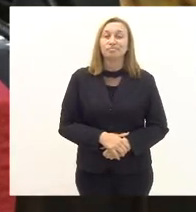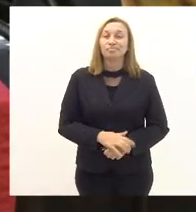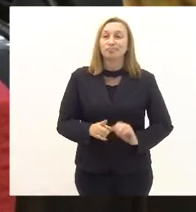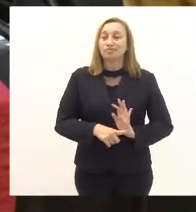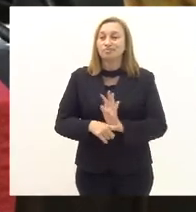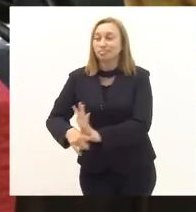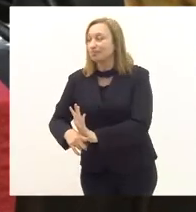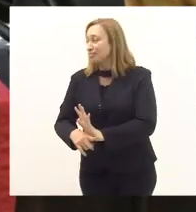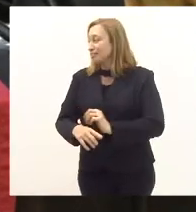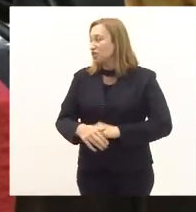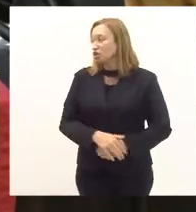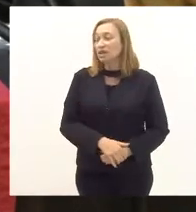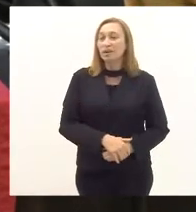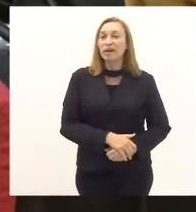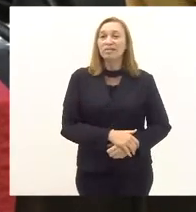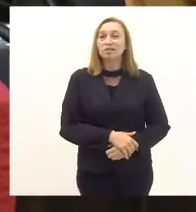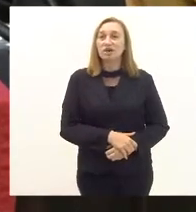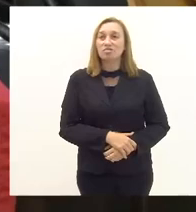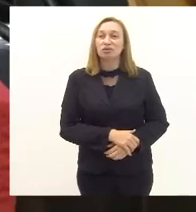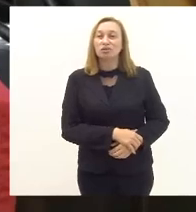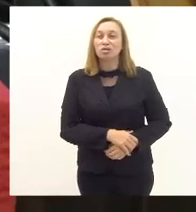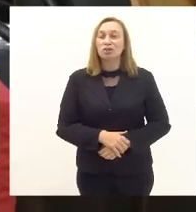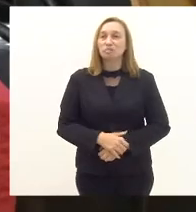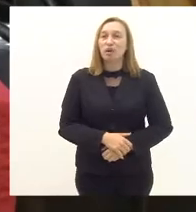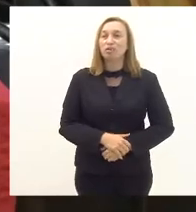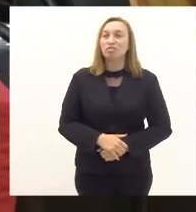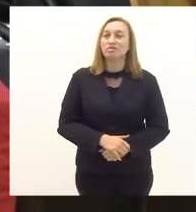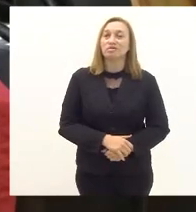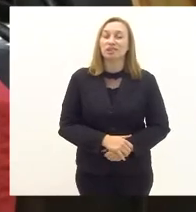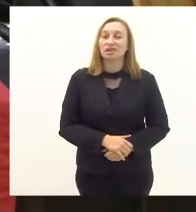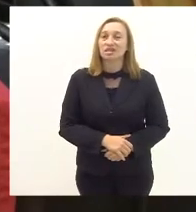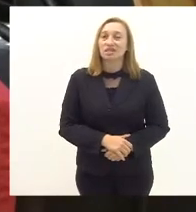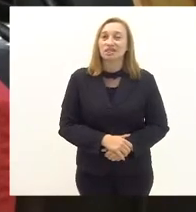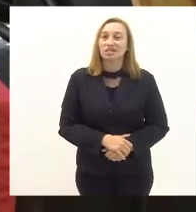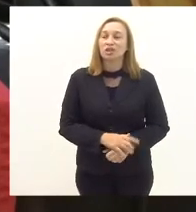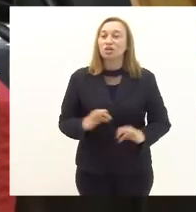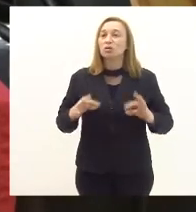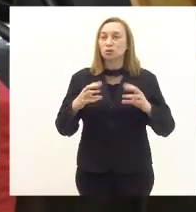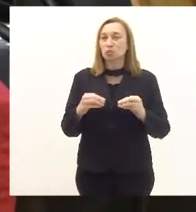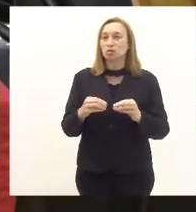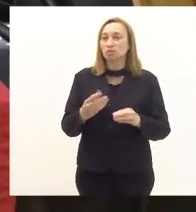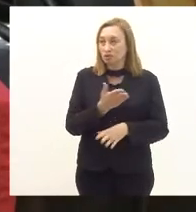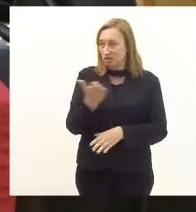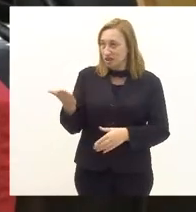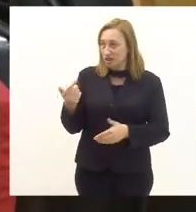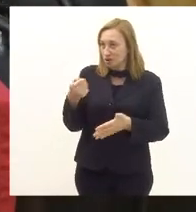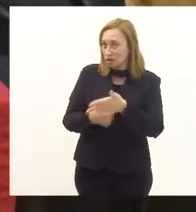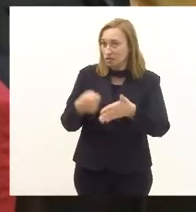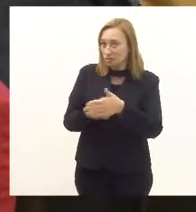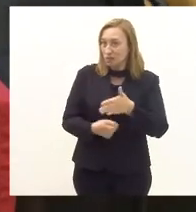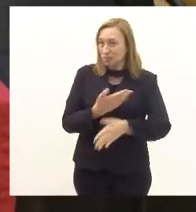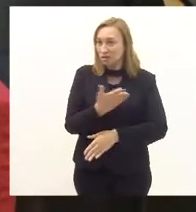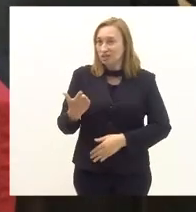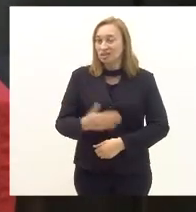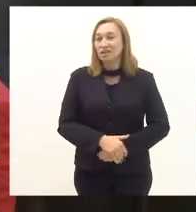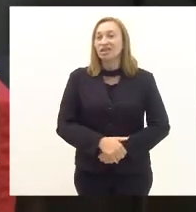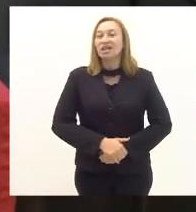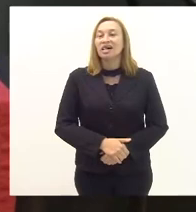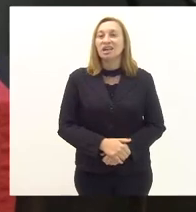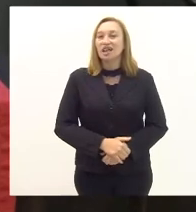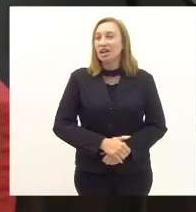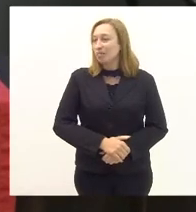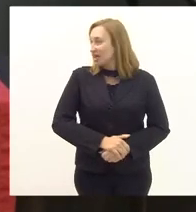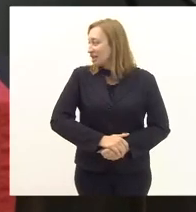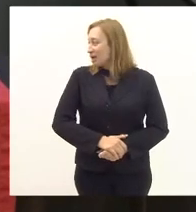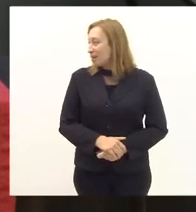assistência, que renda cumprimento das leis, que renda tudo aquilo pelo que vocês lutam. Por favor, o vídeo da